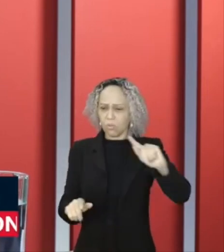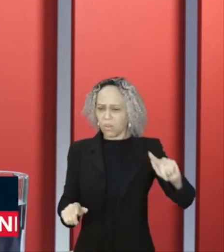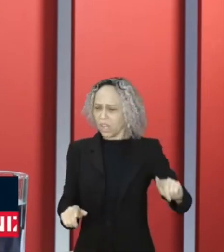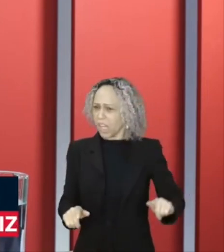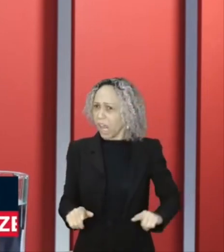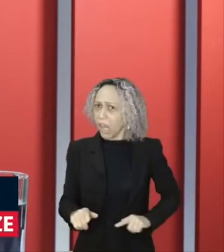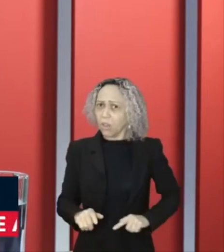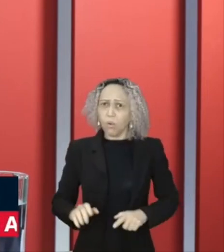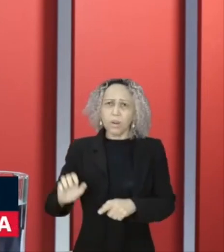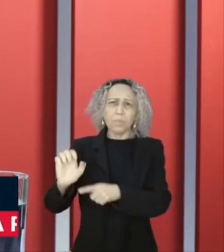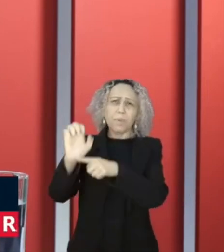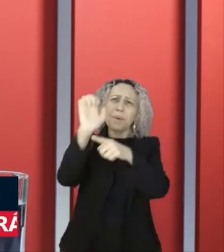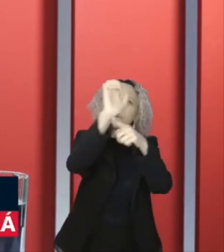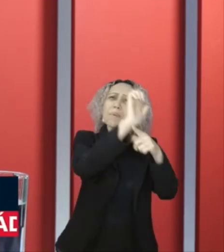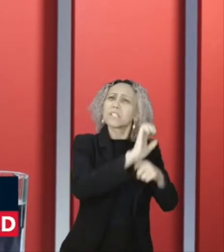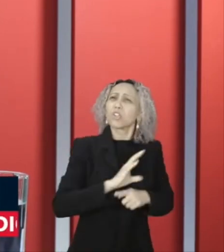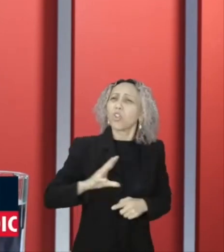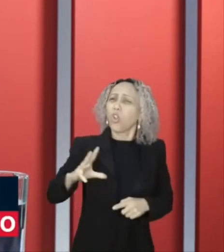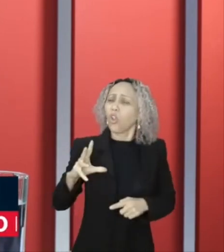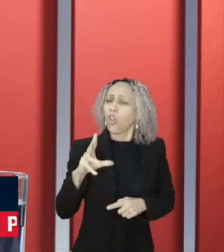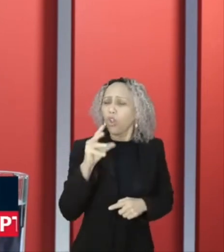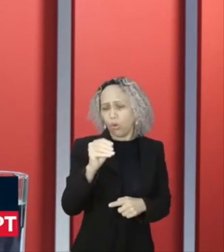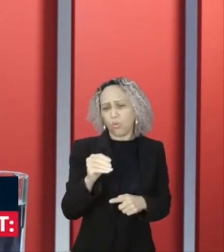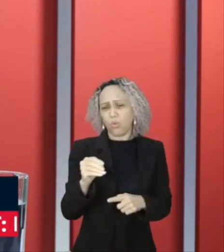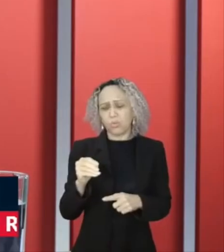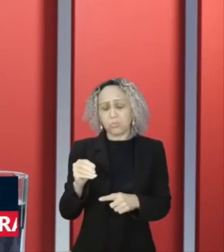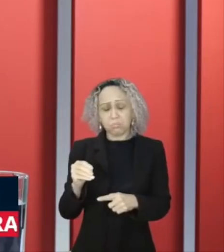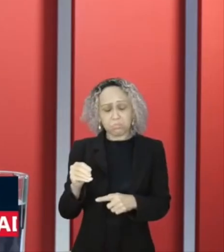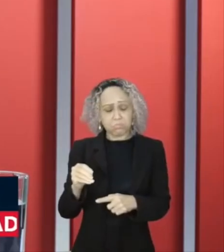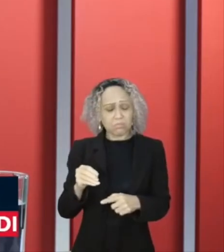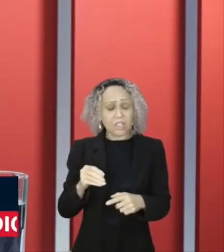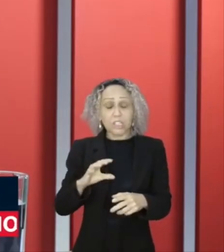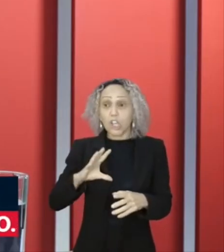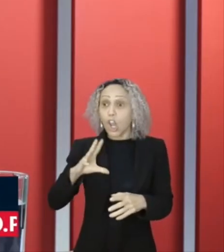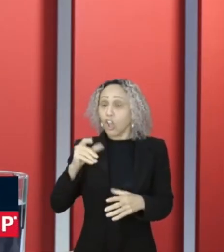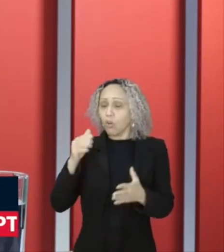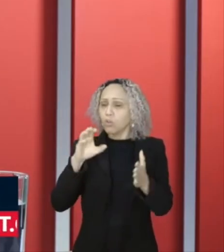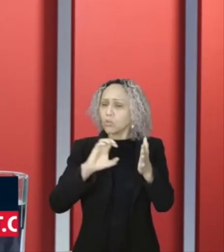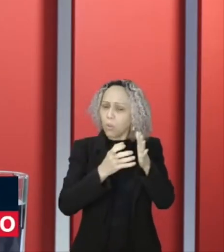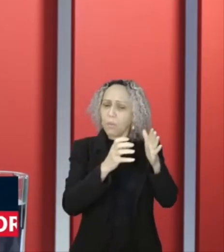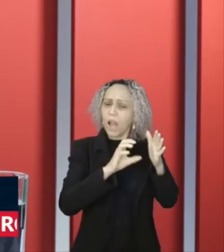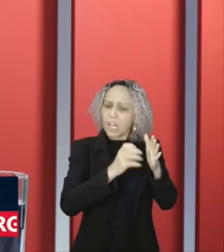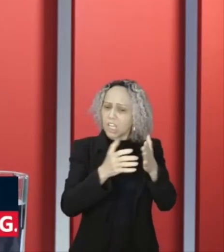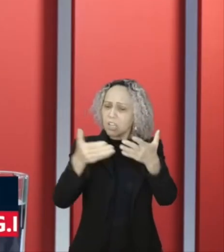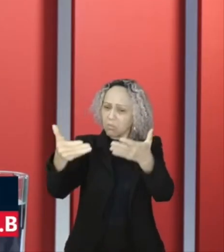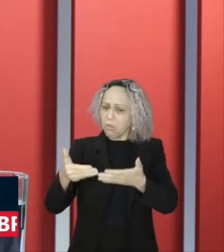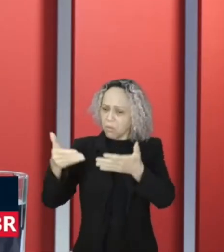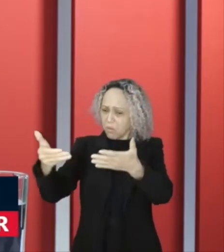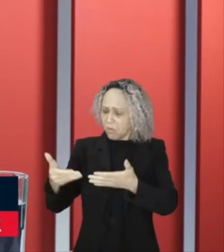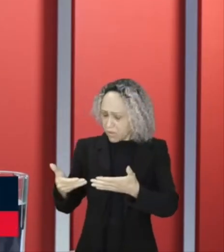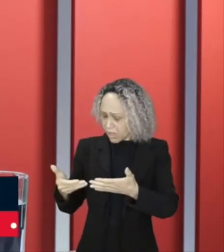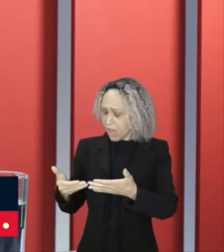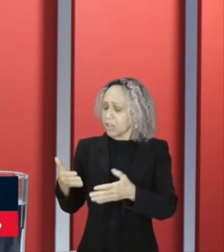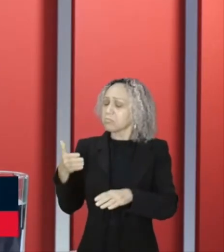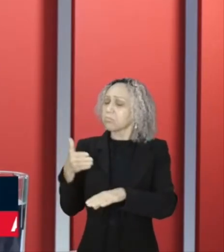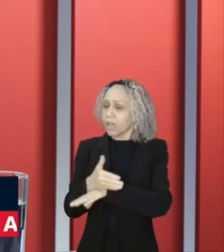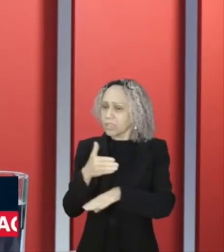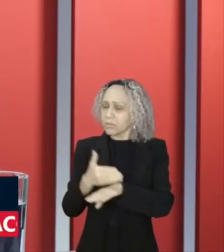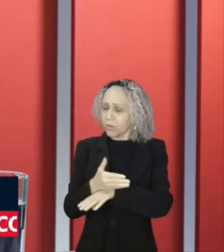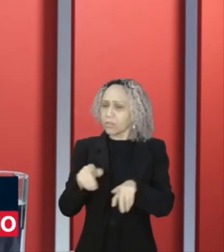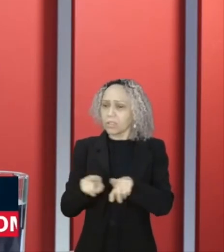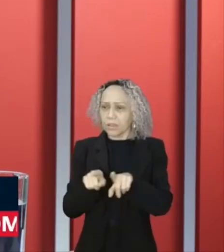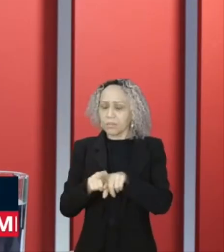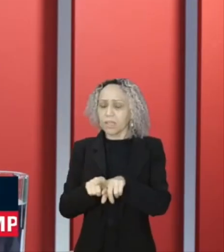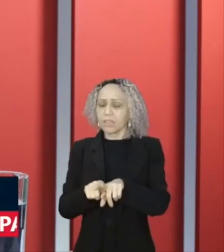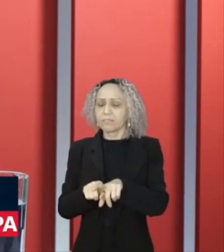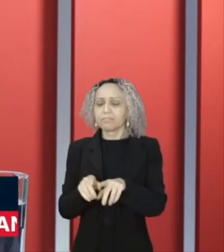partidos, foram convidados, a grande maioria participou das plenárias estaduais do PPA, também externaram